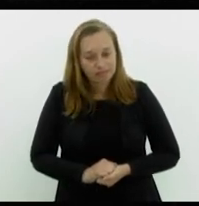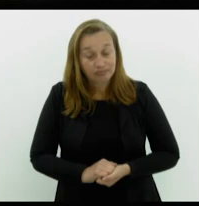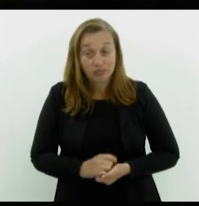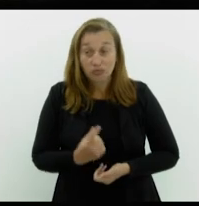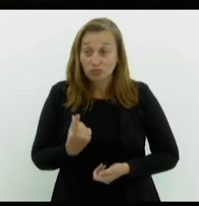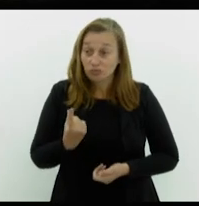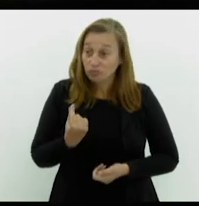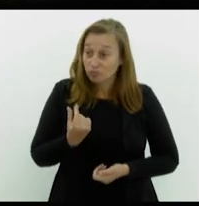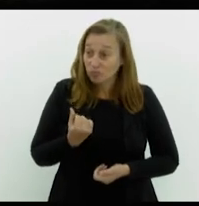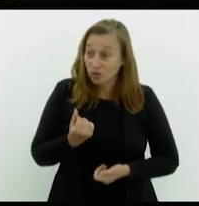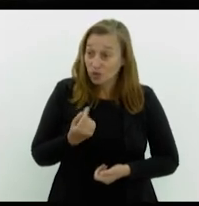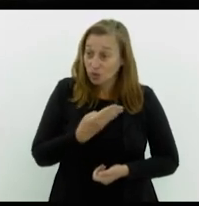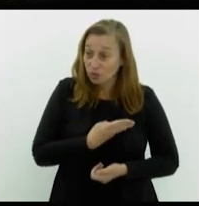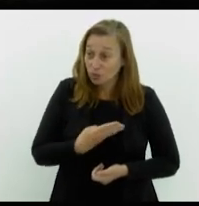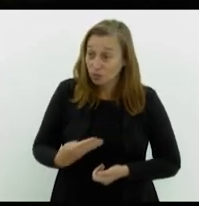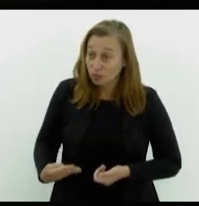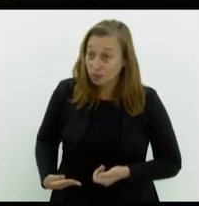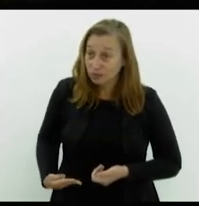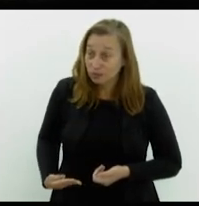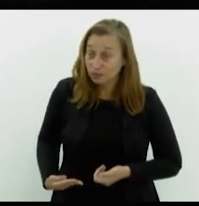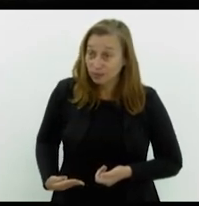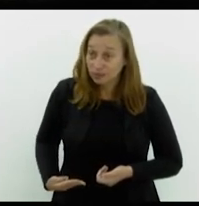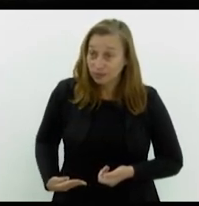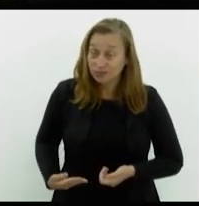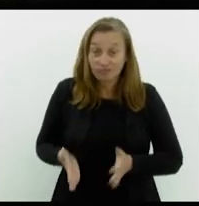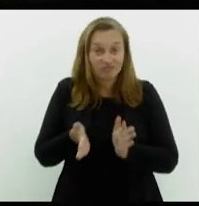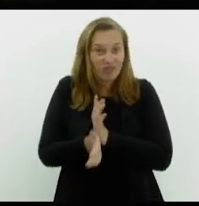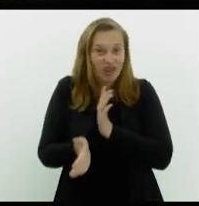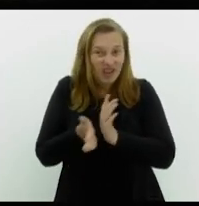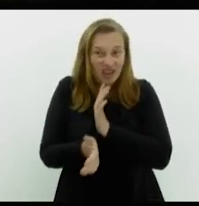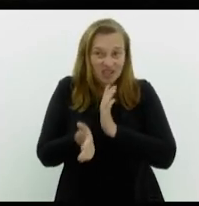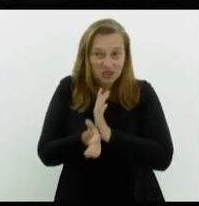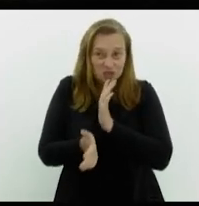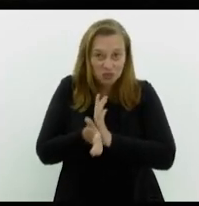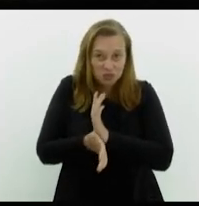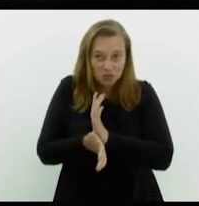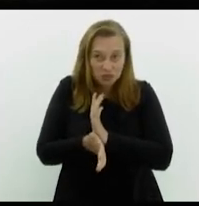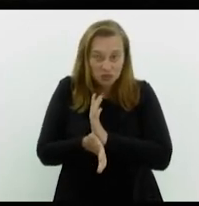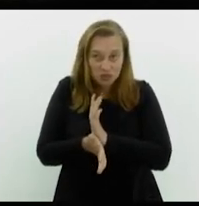dinheiro público que seria gasto,